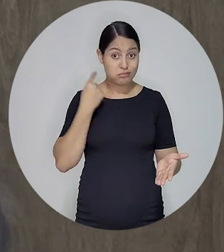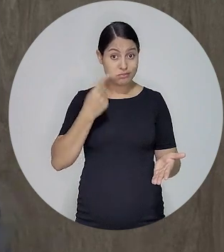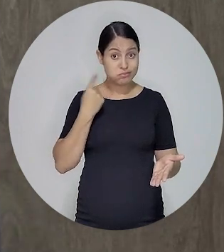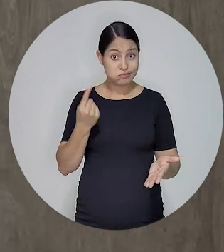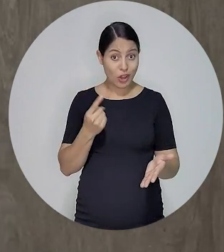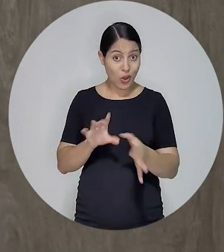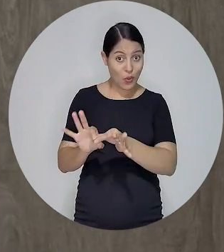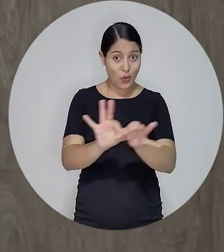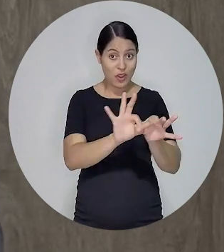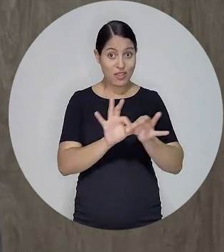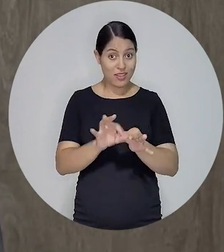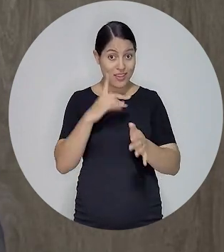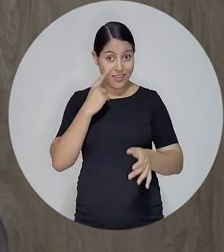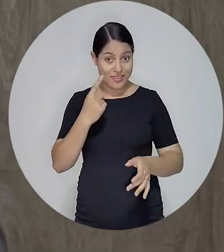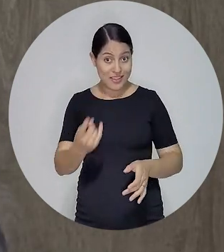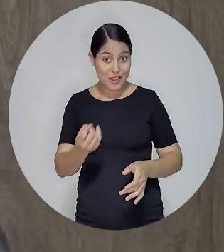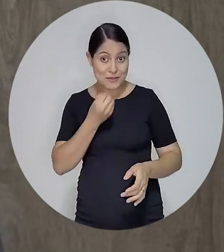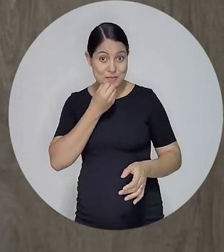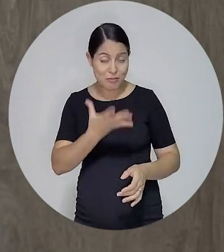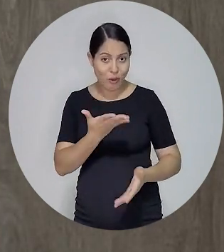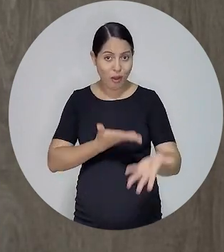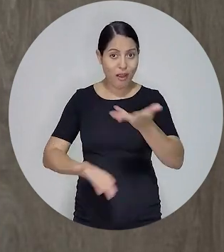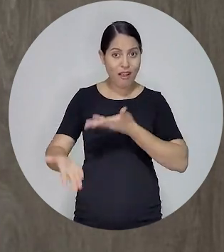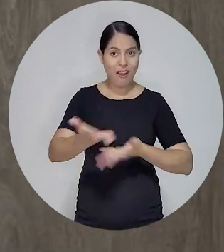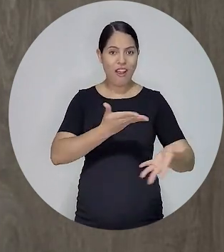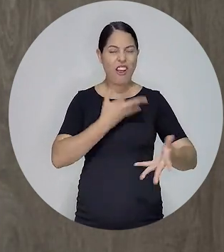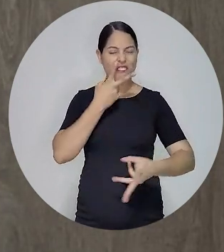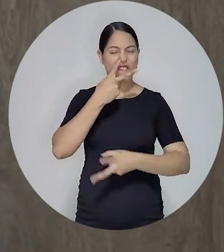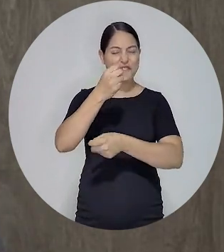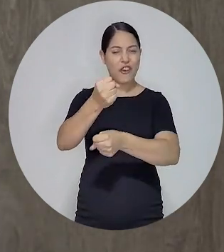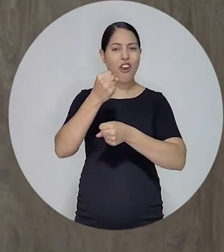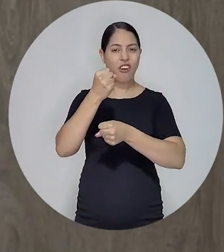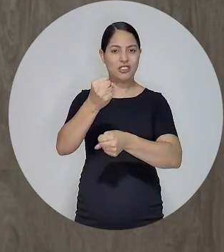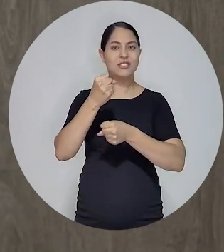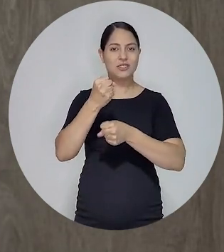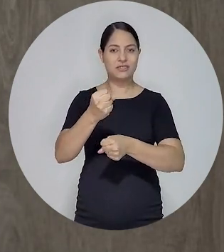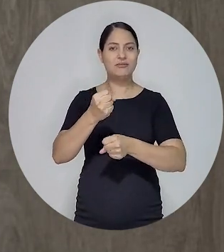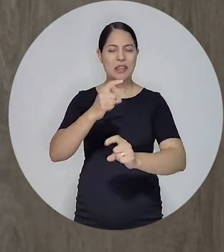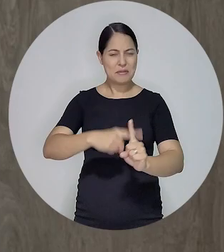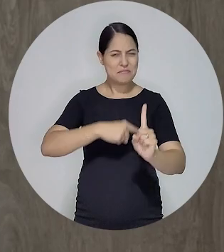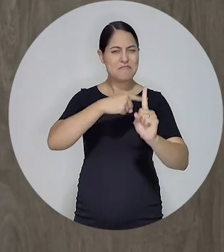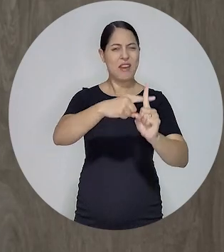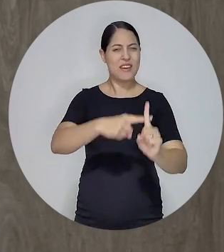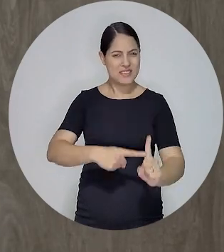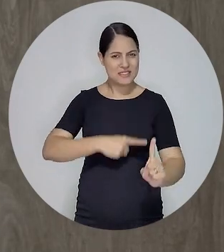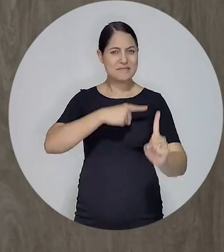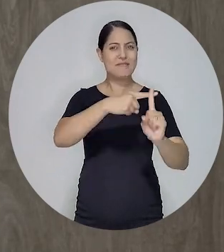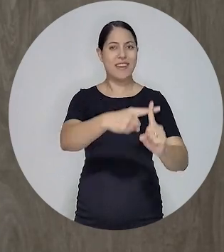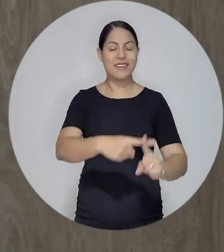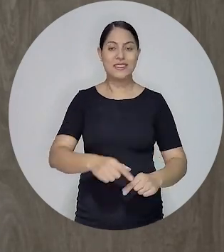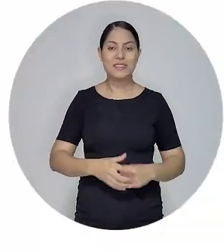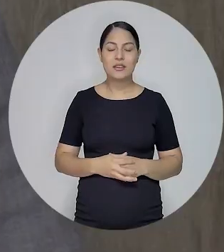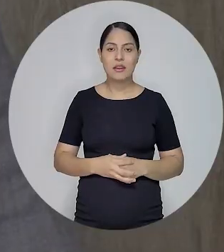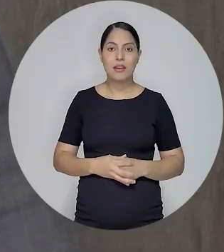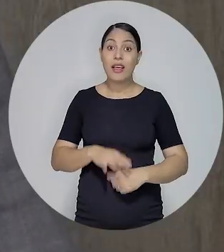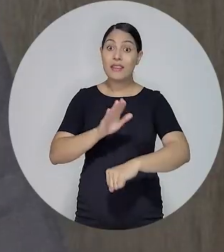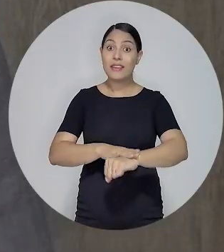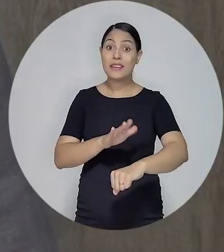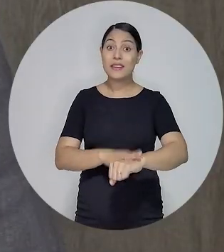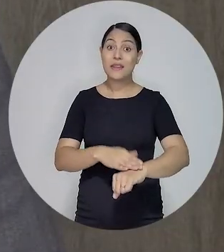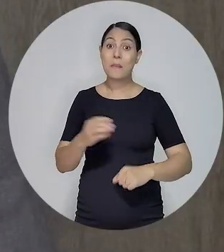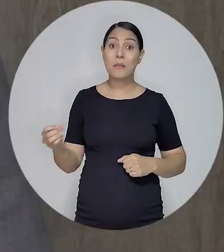advocacia unida na busca dos seus interesses faz com que toda a classe se fortaleça muito mais. A